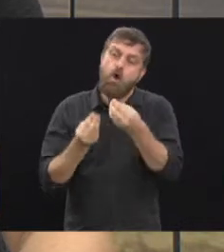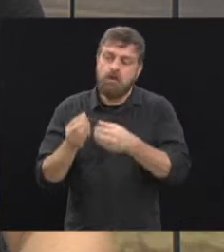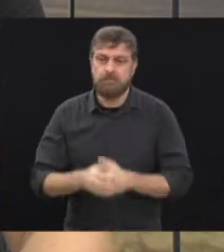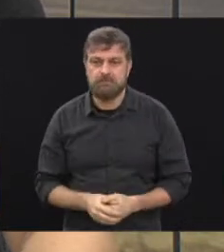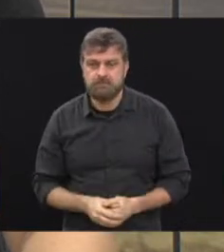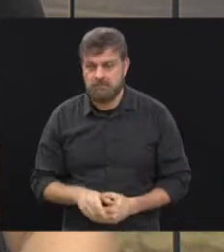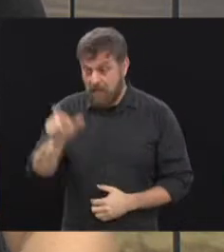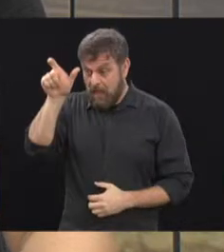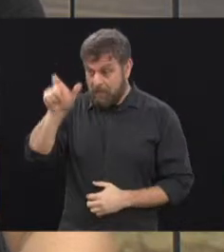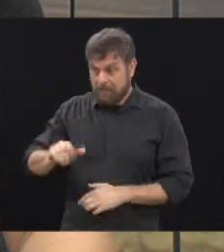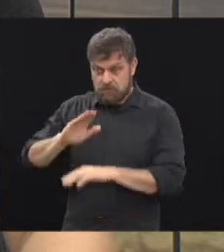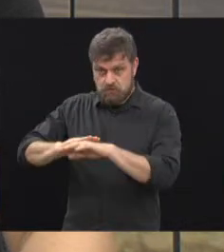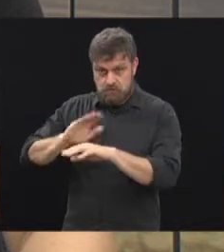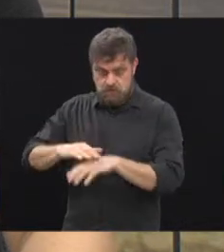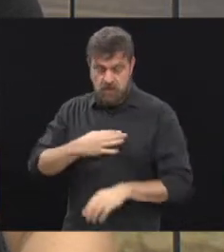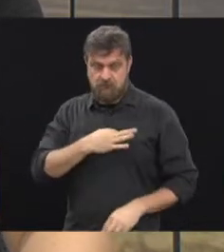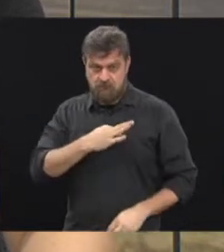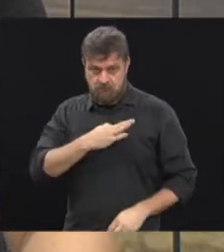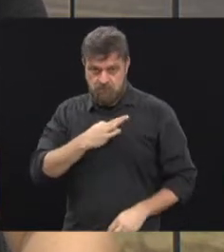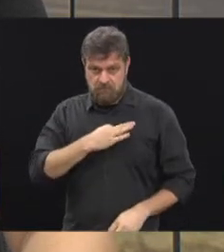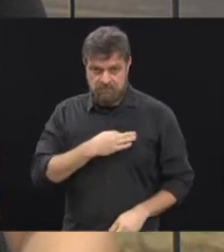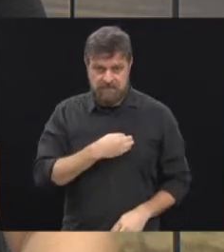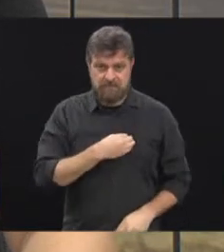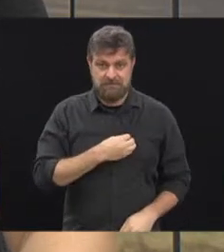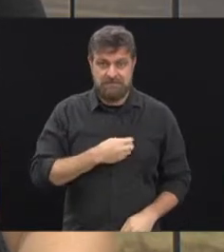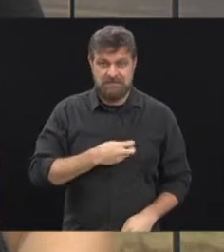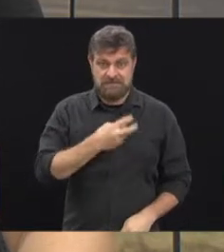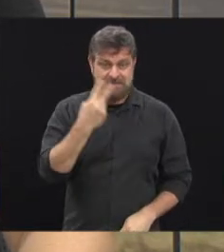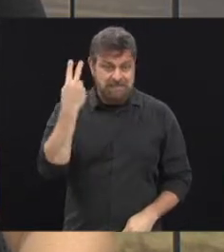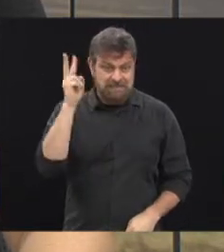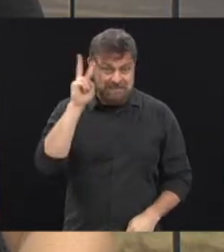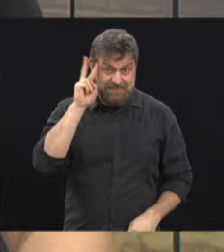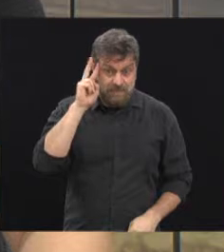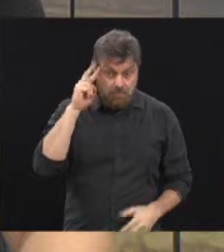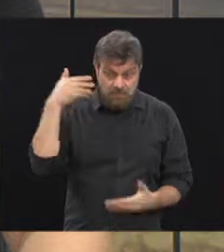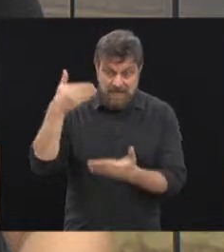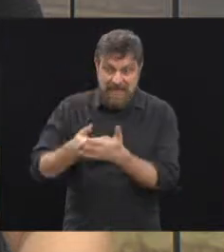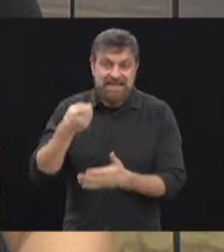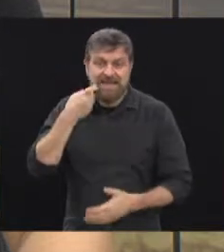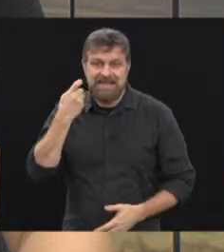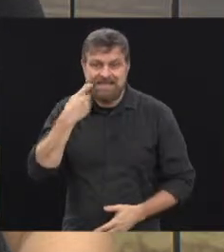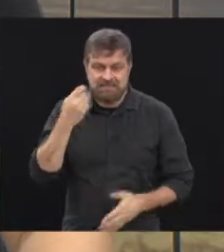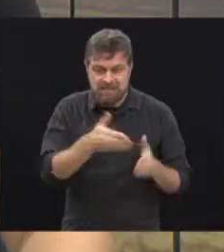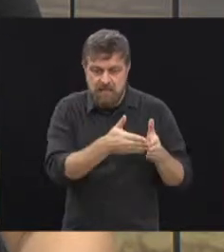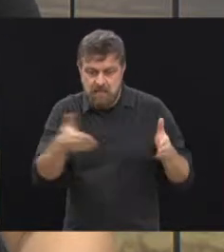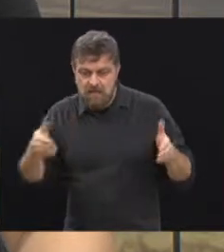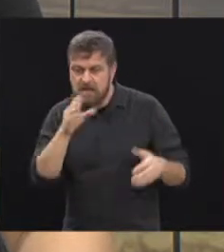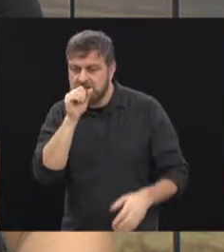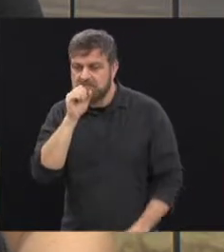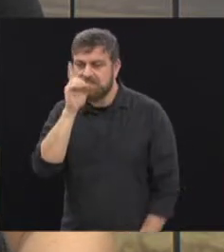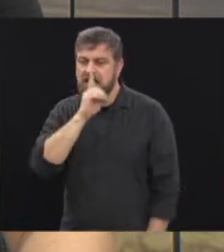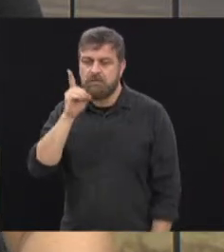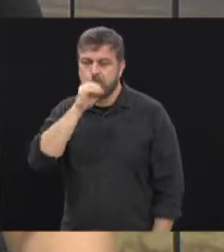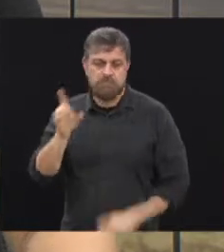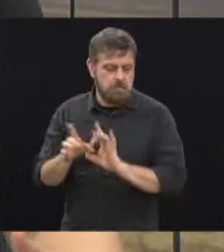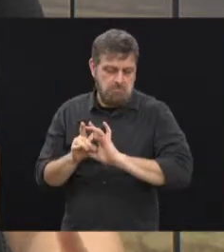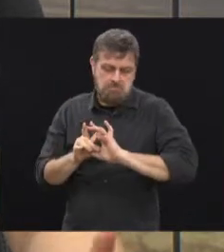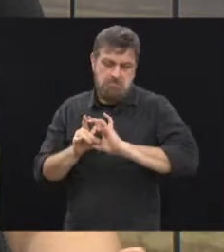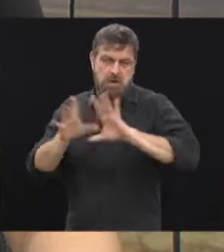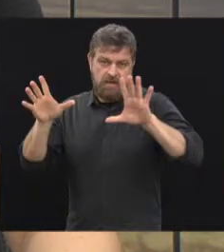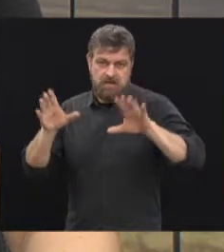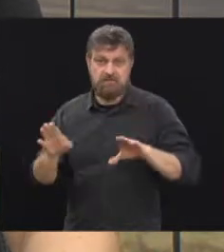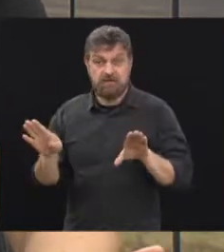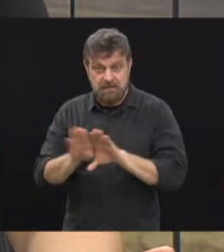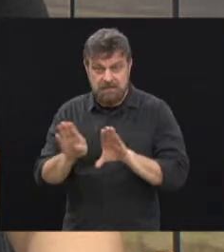trabalhos voluntários são de segunda a sexta. E geralmente o voluntariado tem livre os finais de semana para fazer uma coisa que a